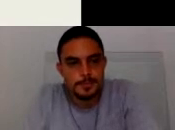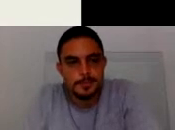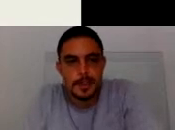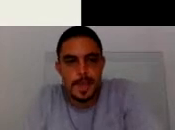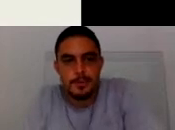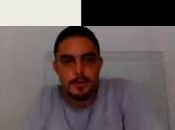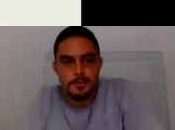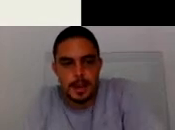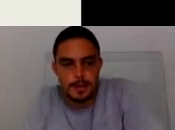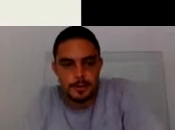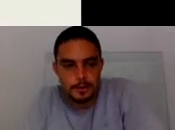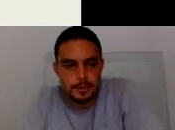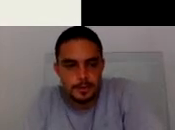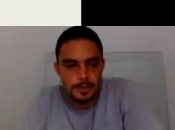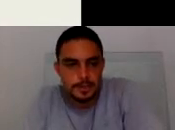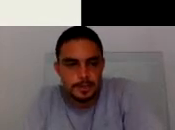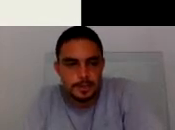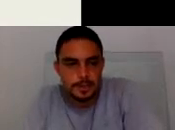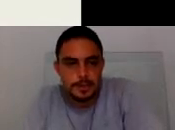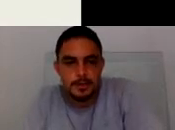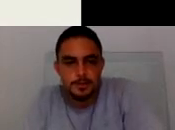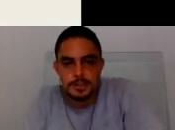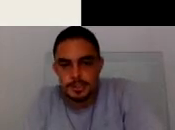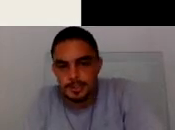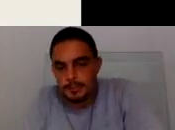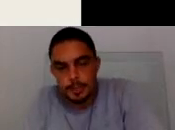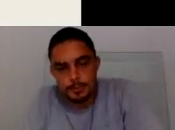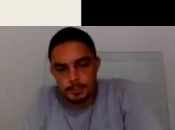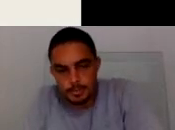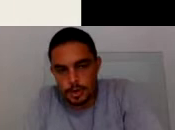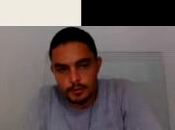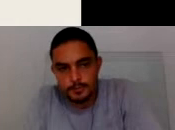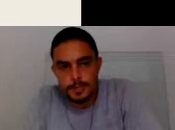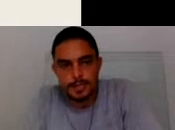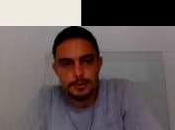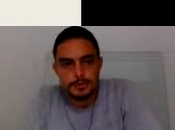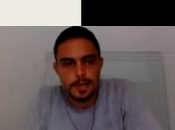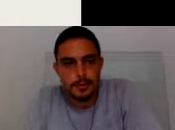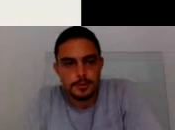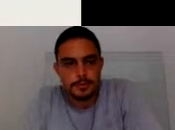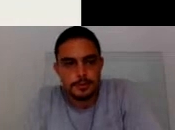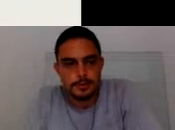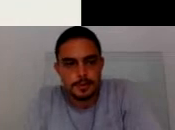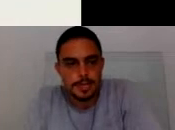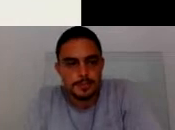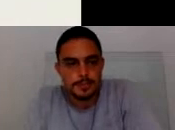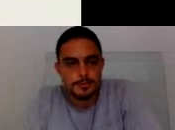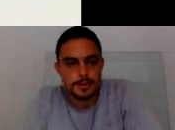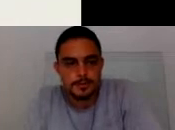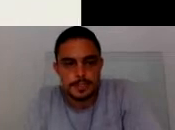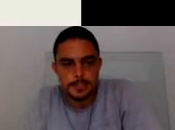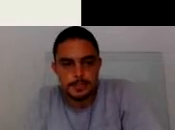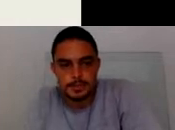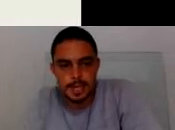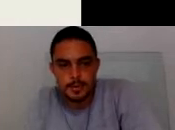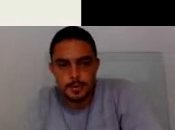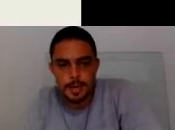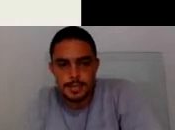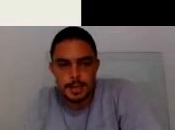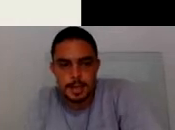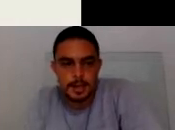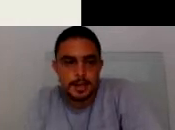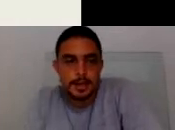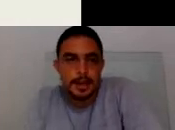acumulada em milímetros, é igual a um K, que é uma constante, tá? Constante que depende do solo, tá? Então, geralmente o pessoal traz essas fórmulas, mas a gente